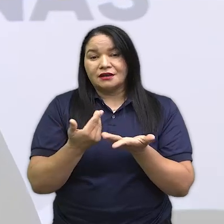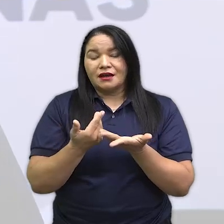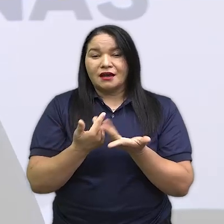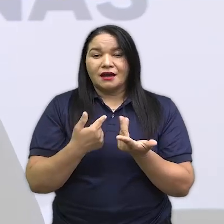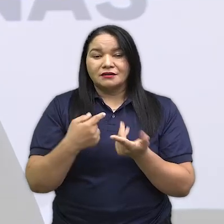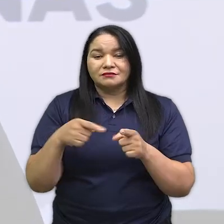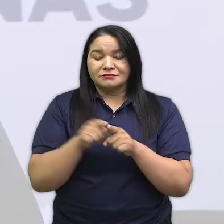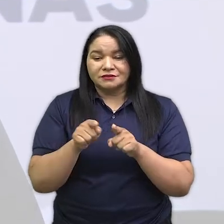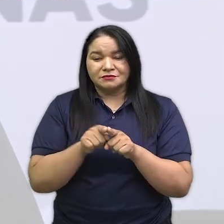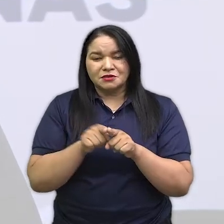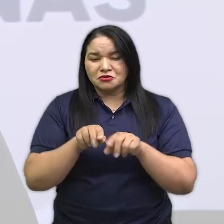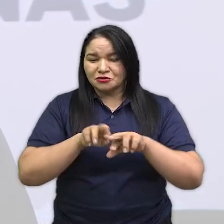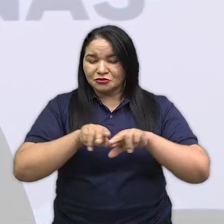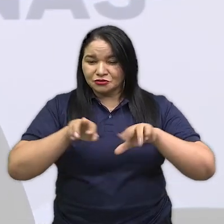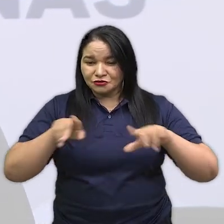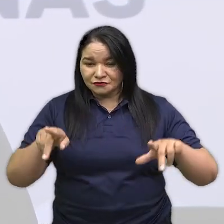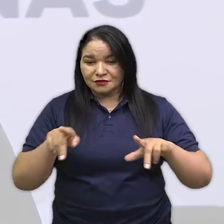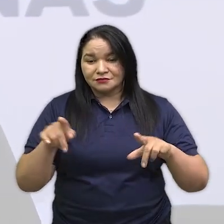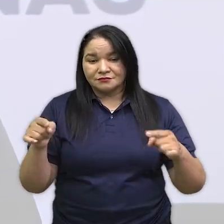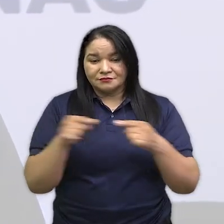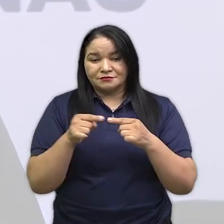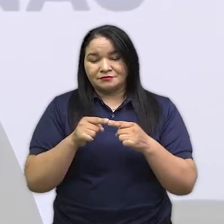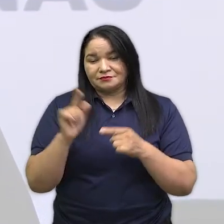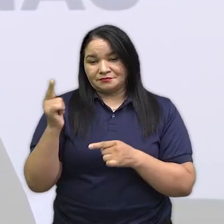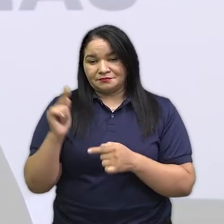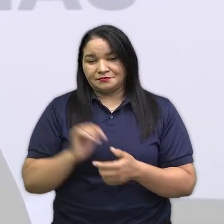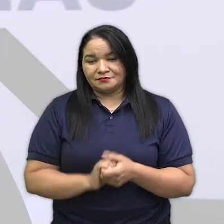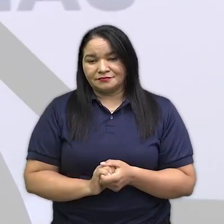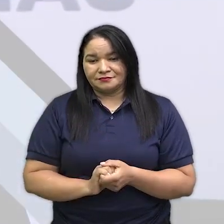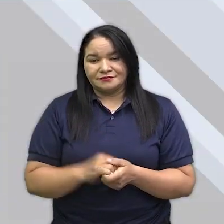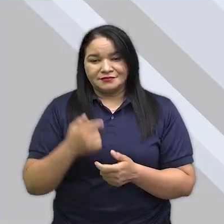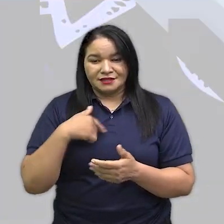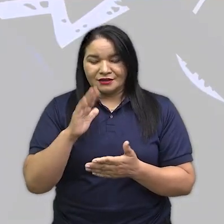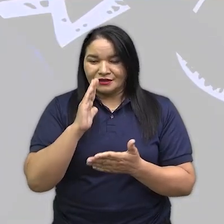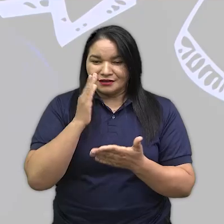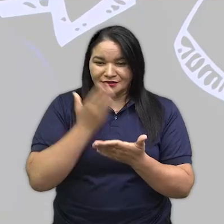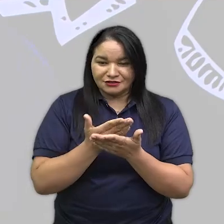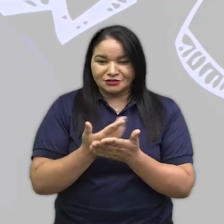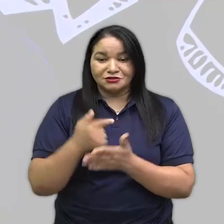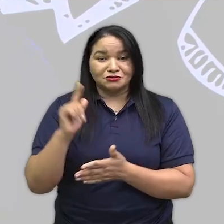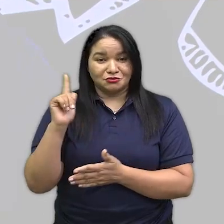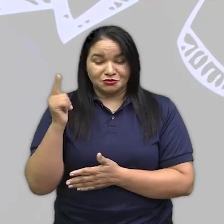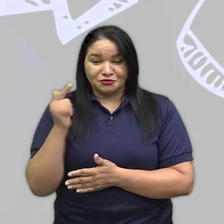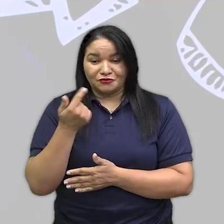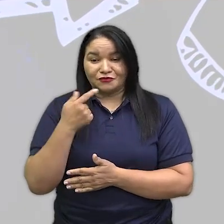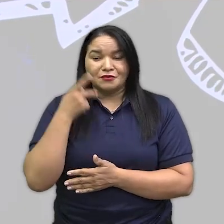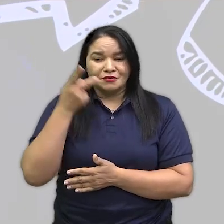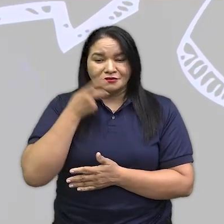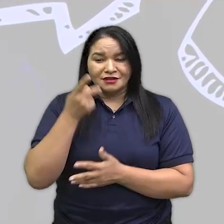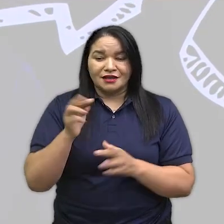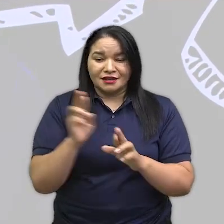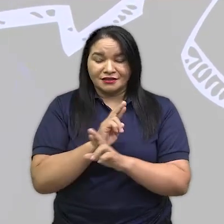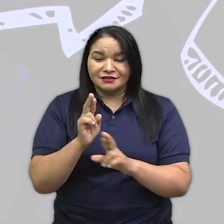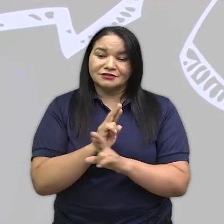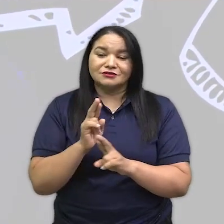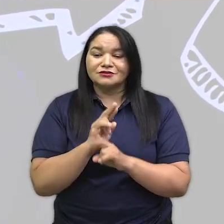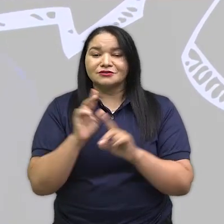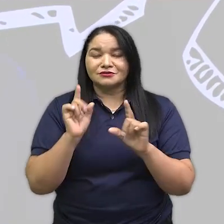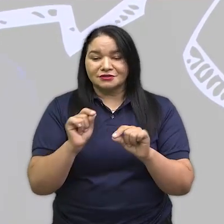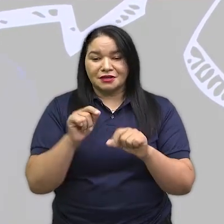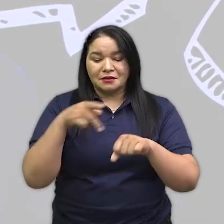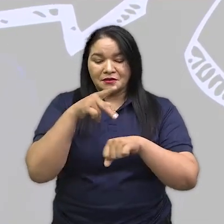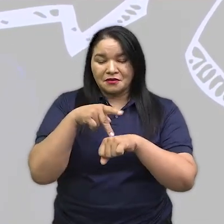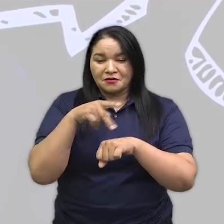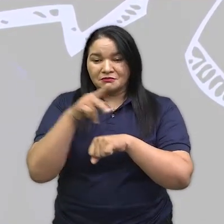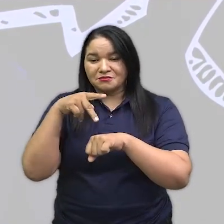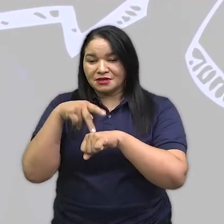fronteiras e ideais que tem a ver com a geografia em si. Eu acredito que a geopolítica esteja relacionada